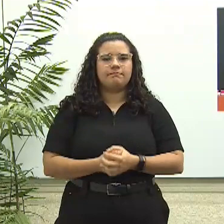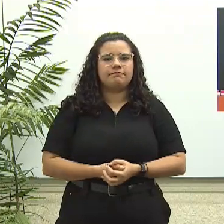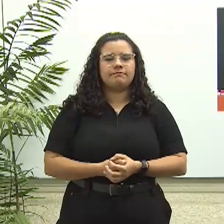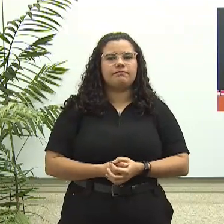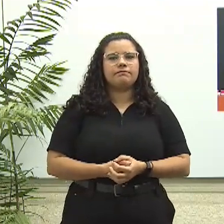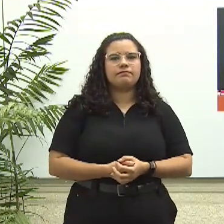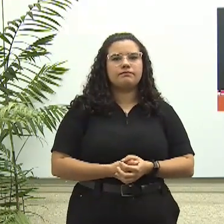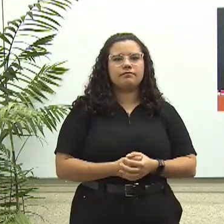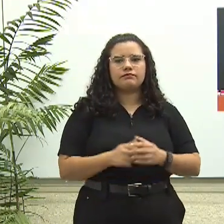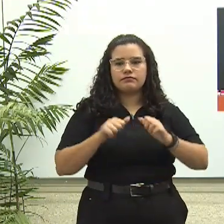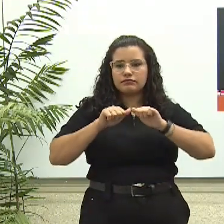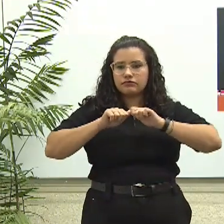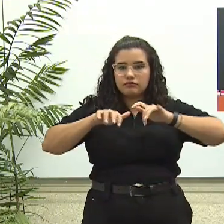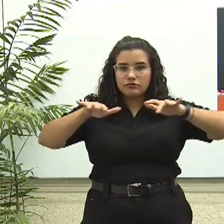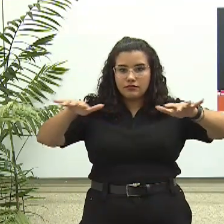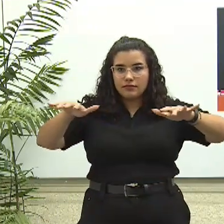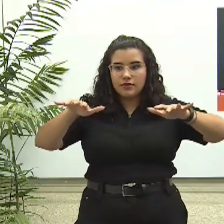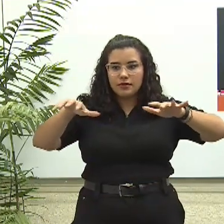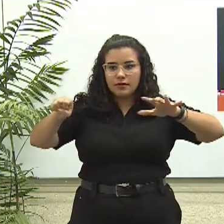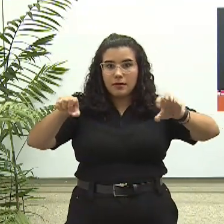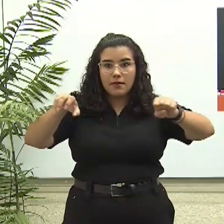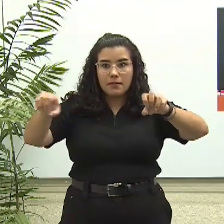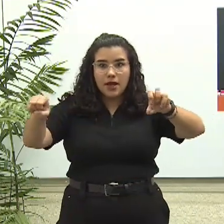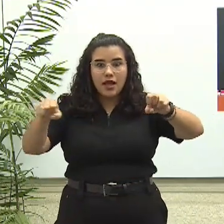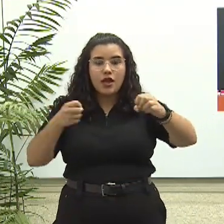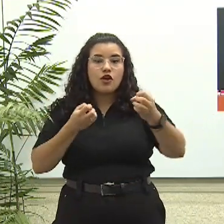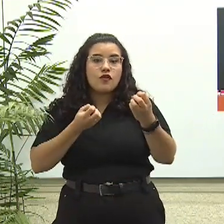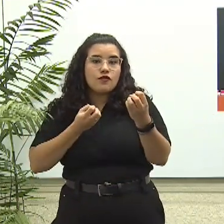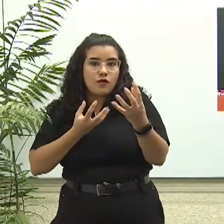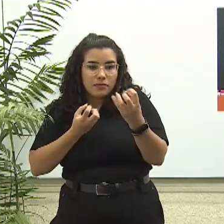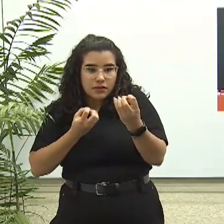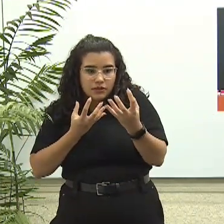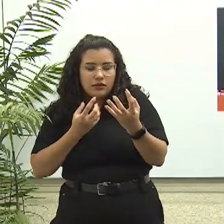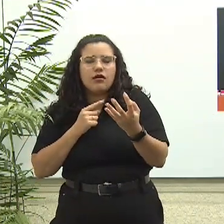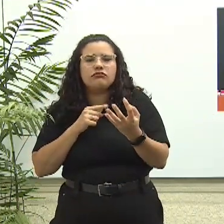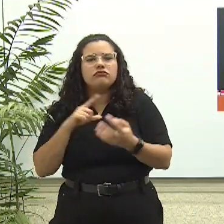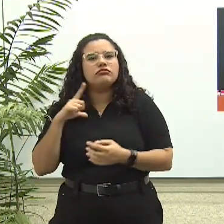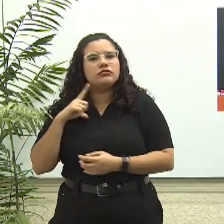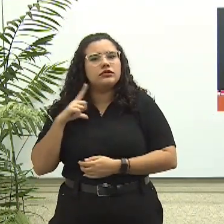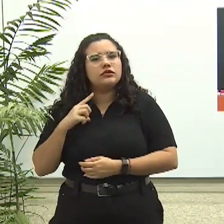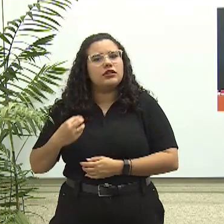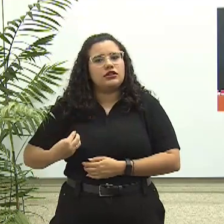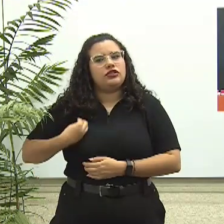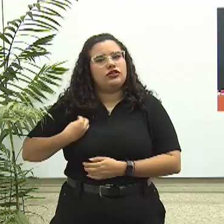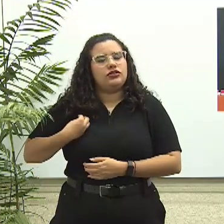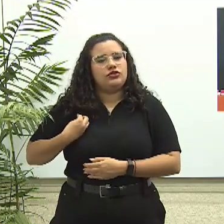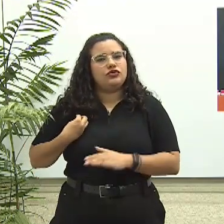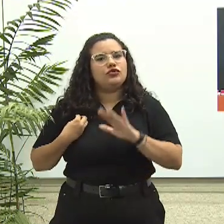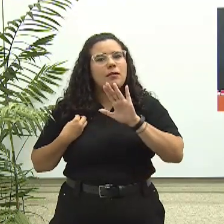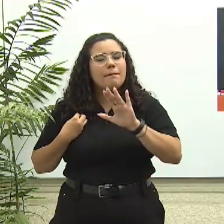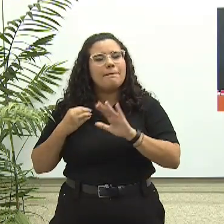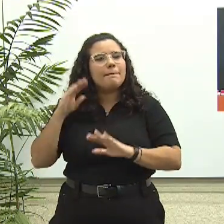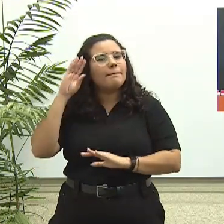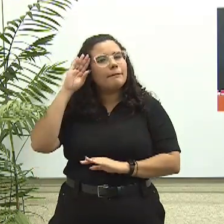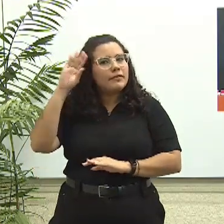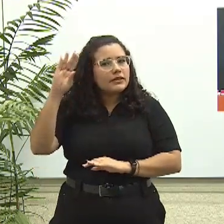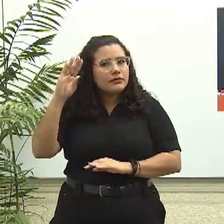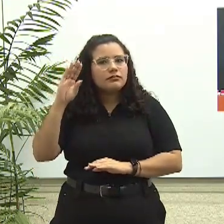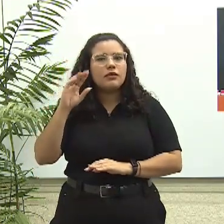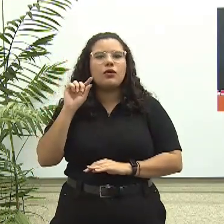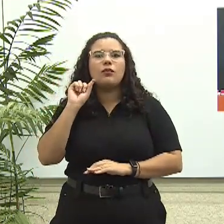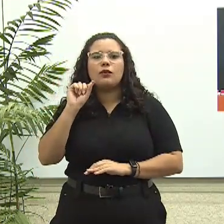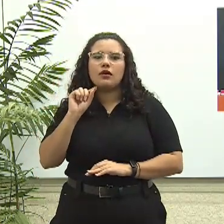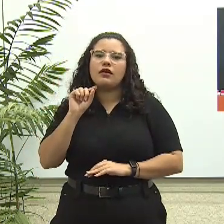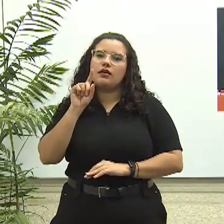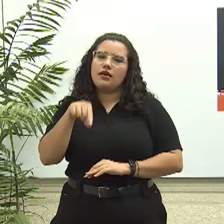o colonialismo de dados ele existe principalmente não somente por